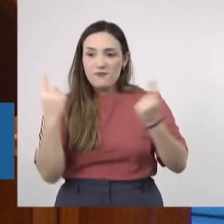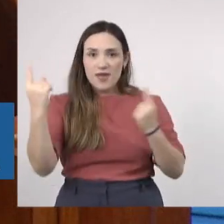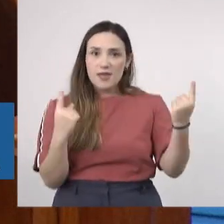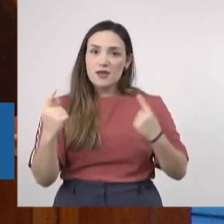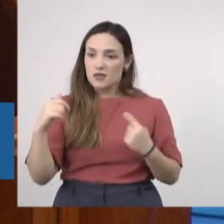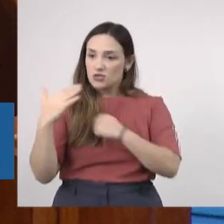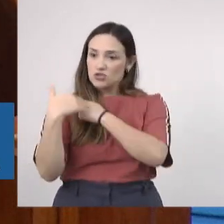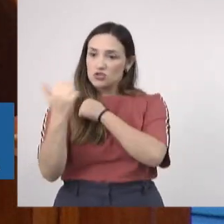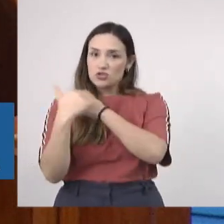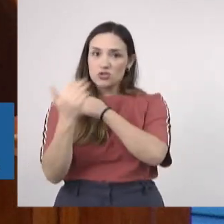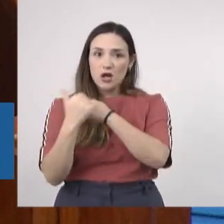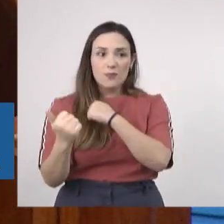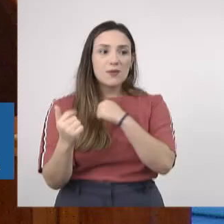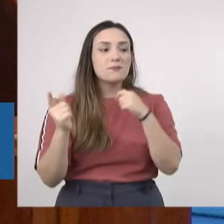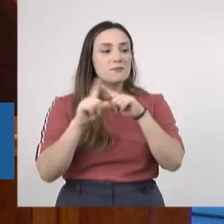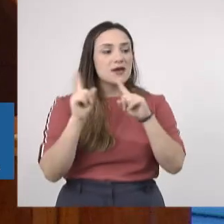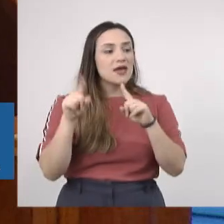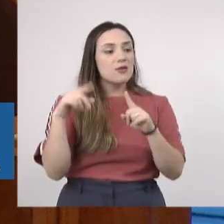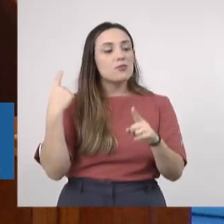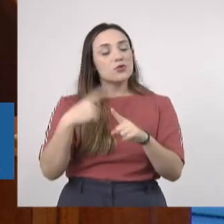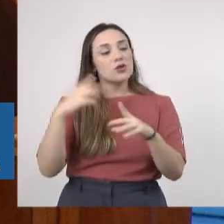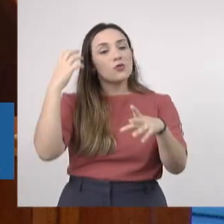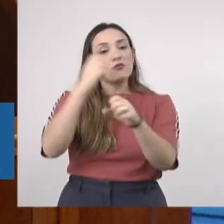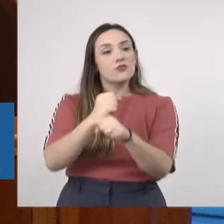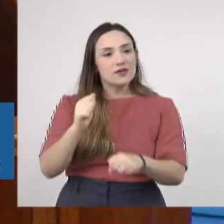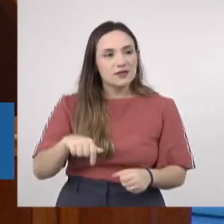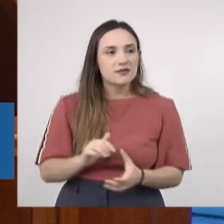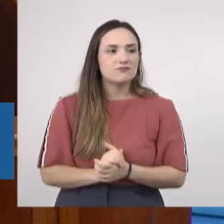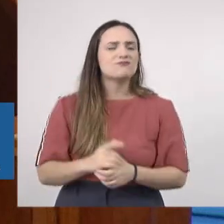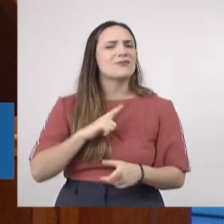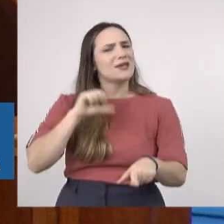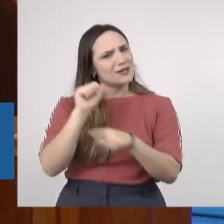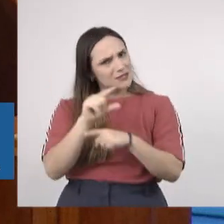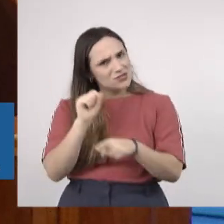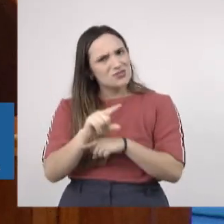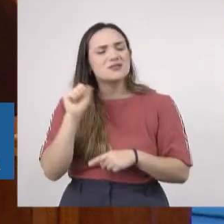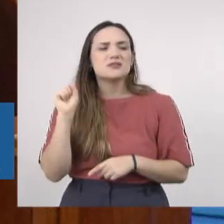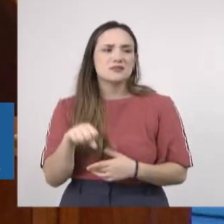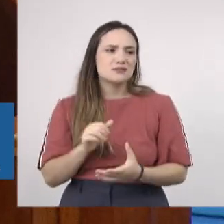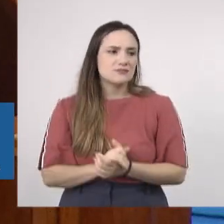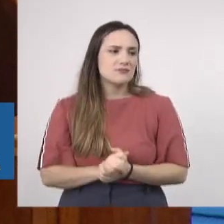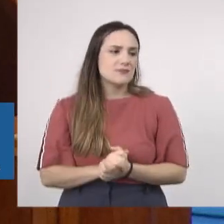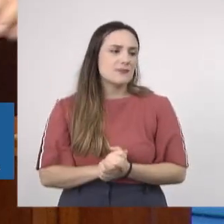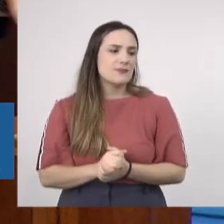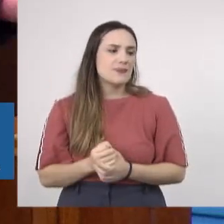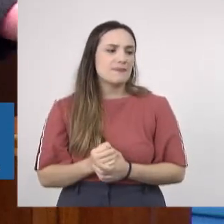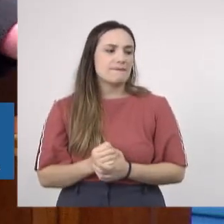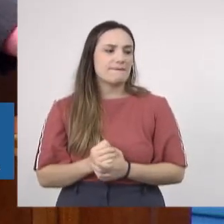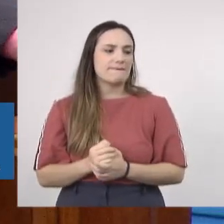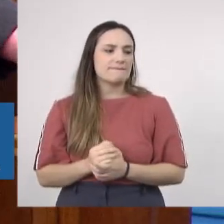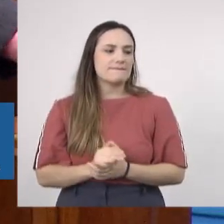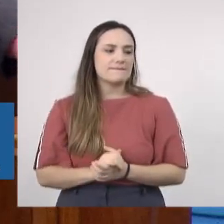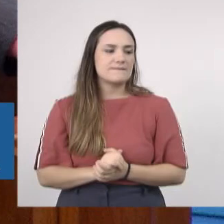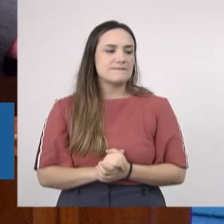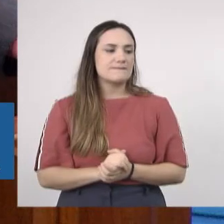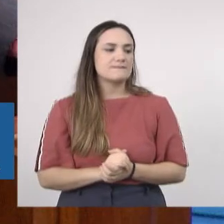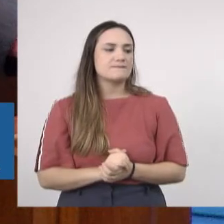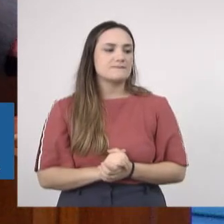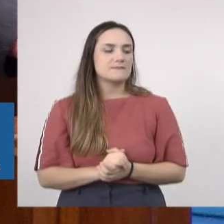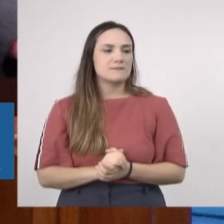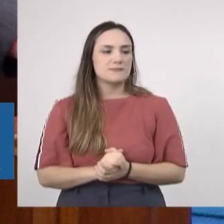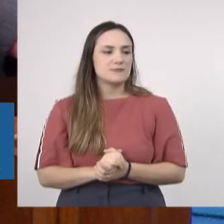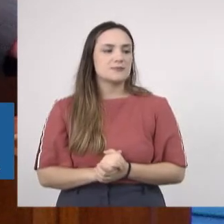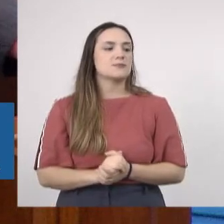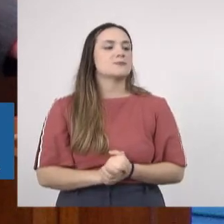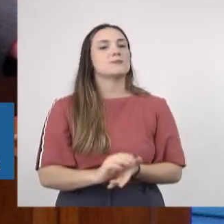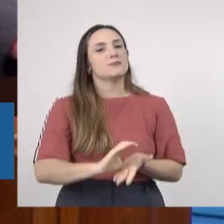gente sabe, críticas existem, assim como em todas as instituições. Vamos falar de instituições como o